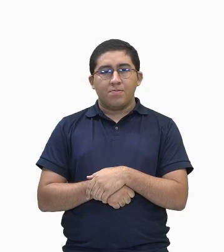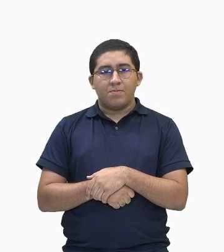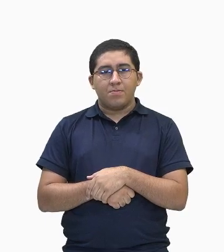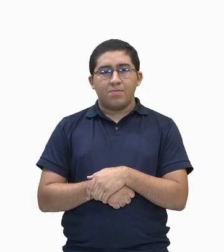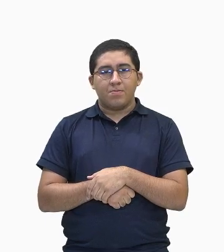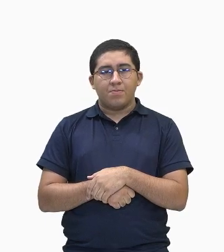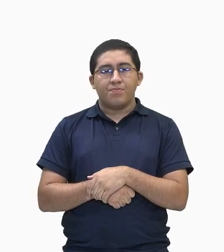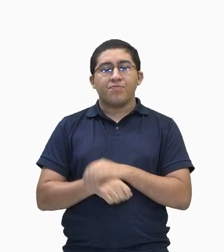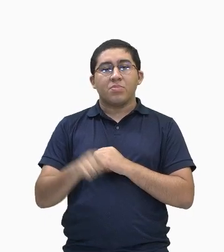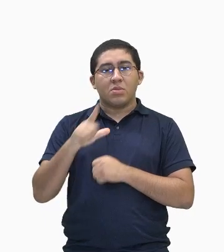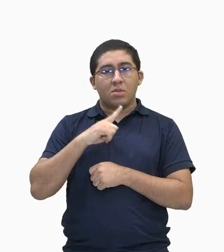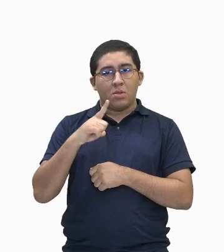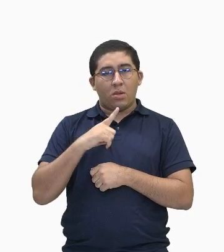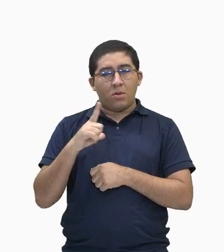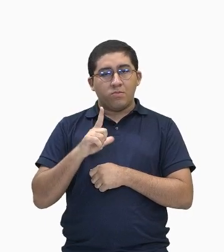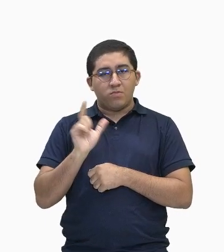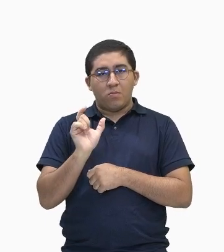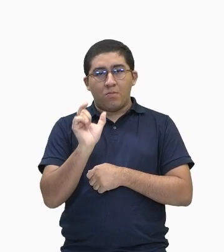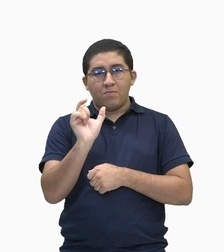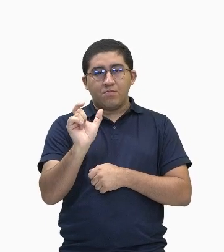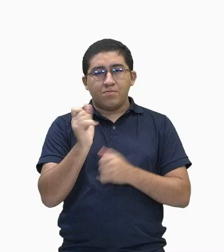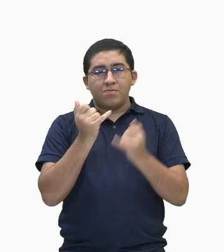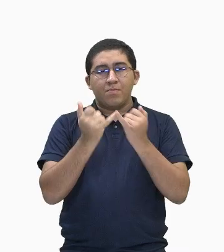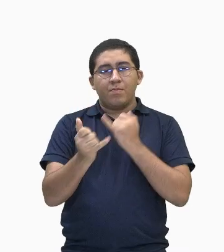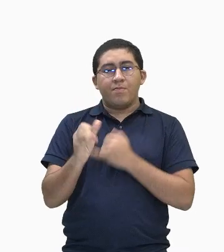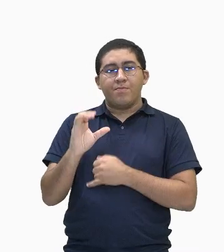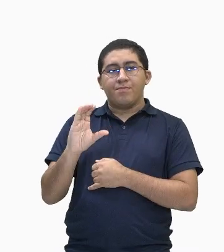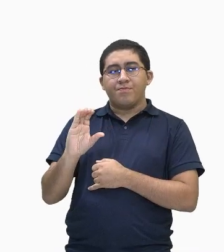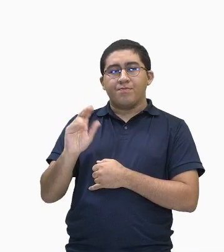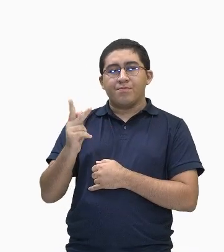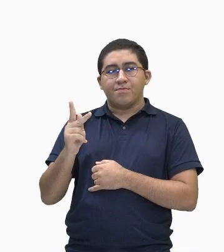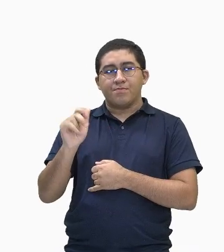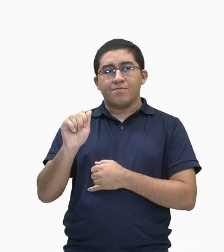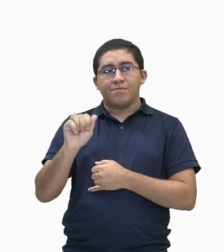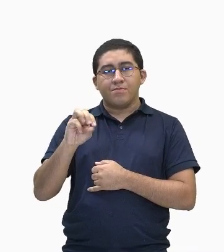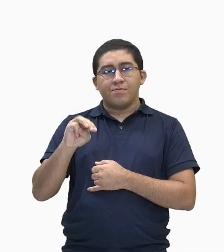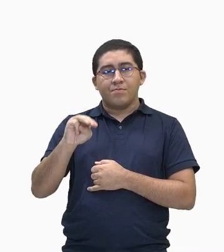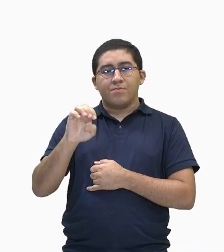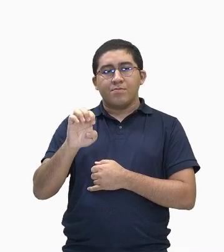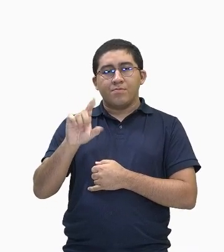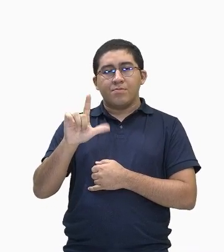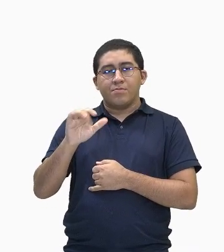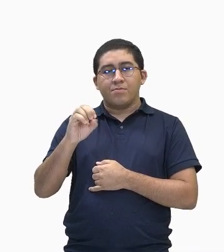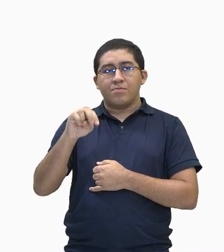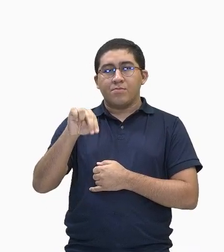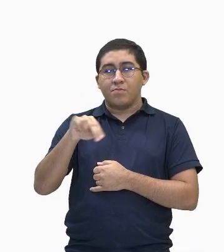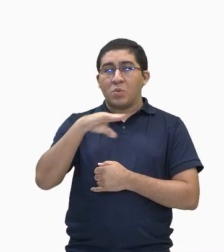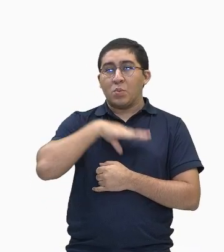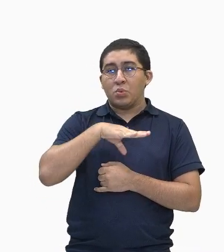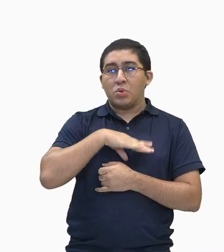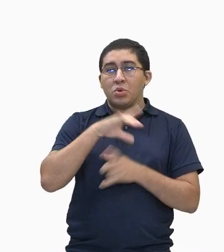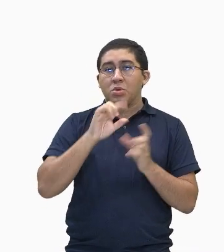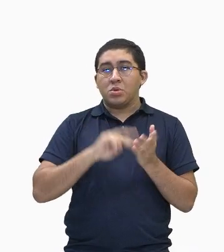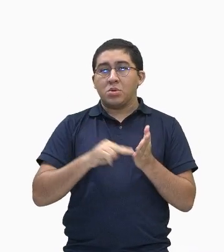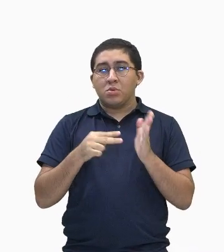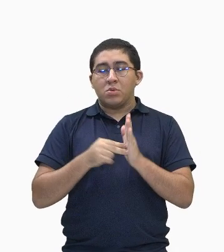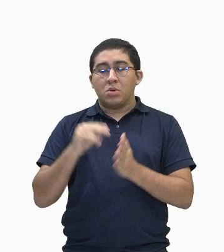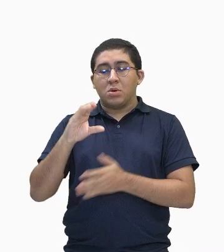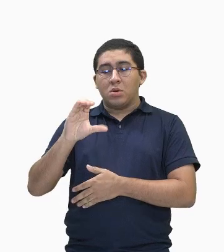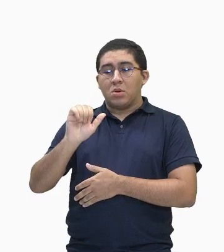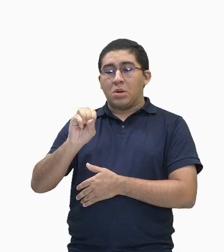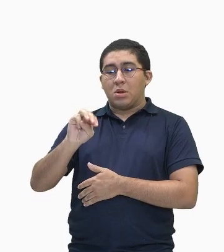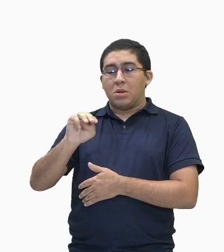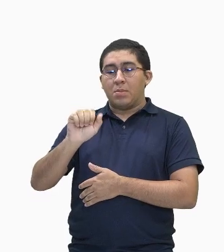uma palavra cognata. O que é chameleon? Camaleão, né? Observem agora o que eu tenho aqui